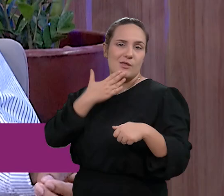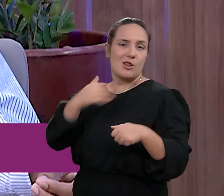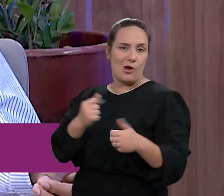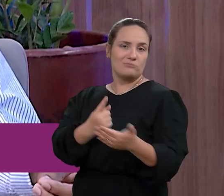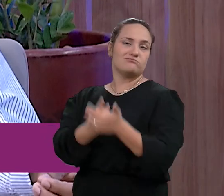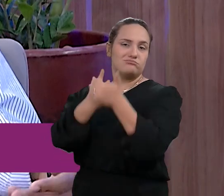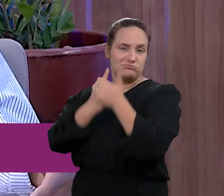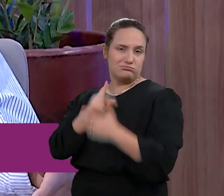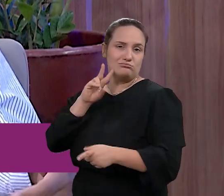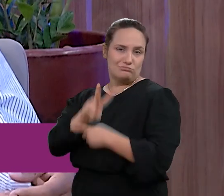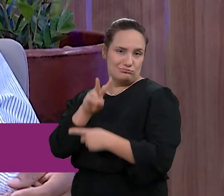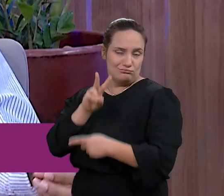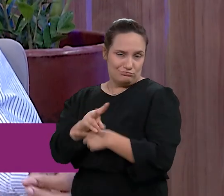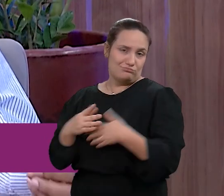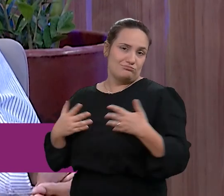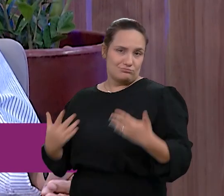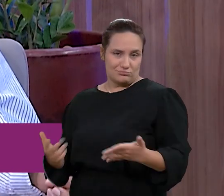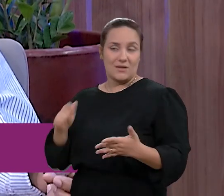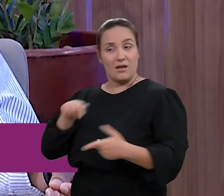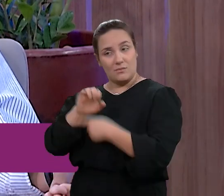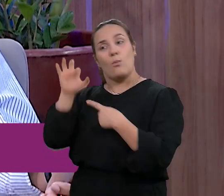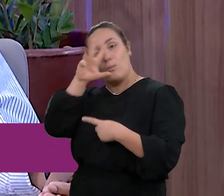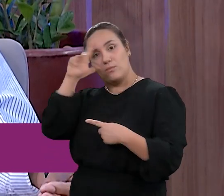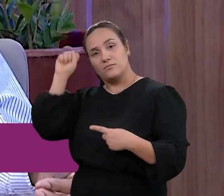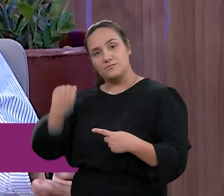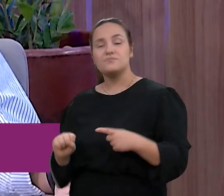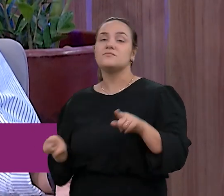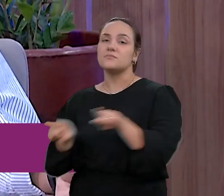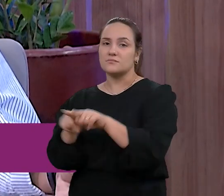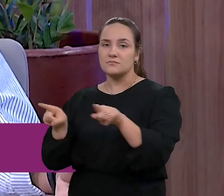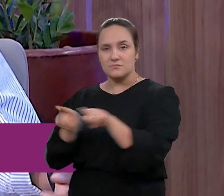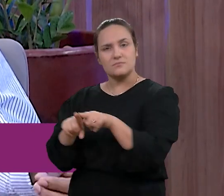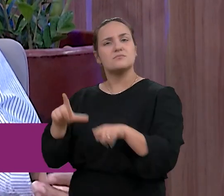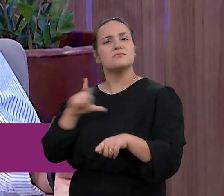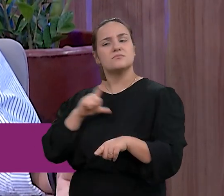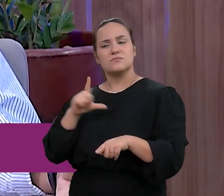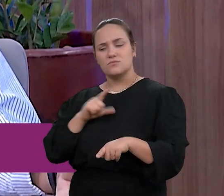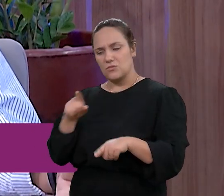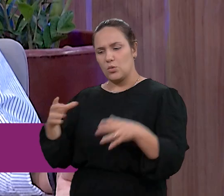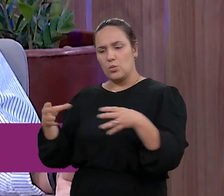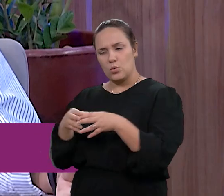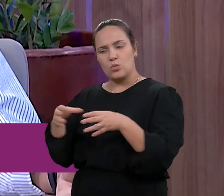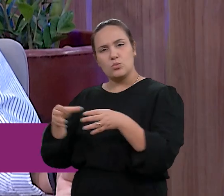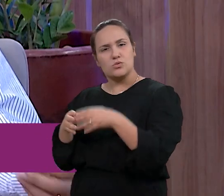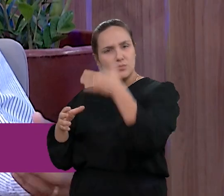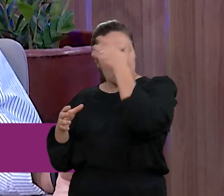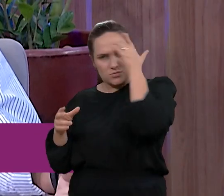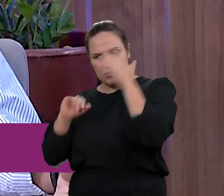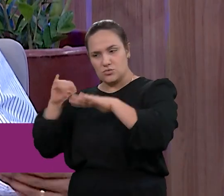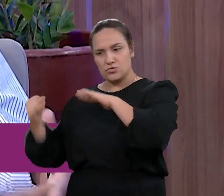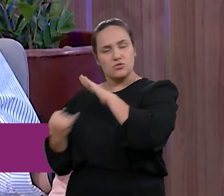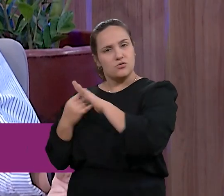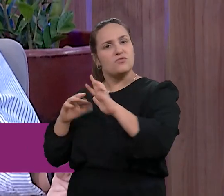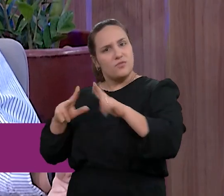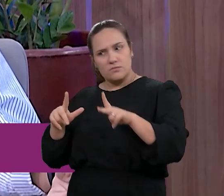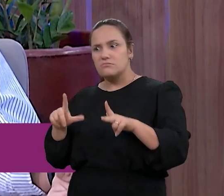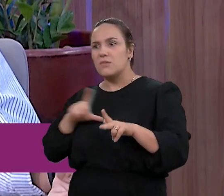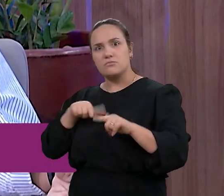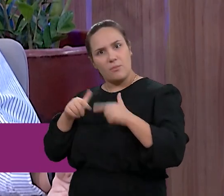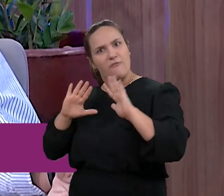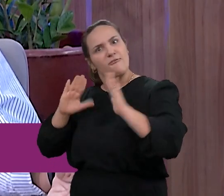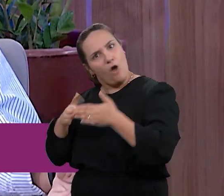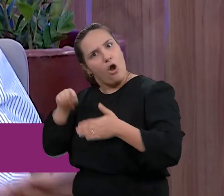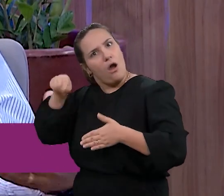acolhimento e especificamente aqui no estado do Matogrosso do Sul a gente encontrou um conjunto de pessoas de instituições muito ativas